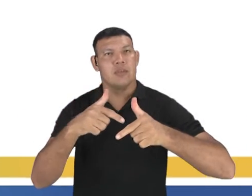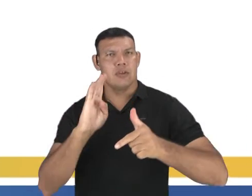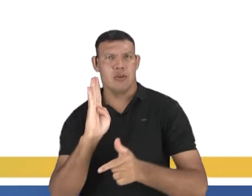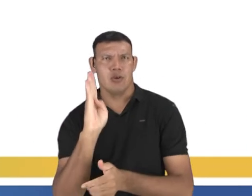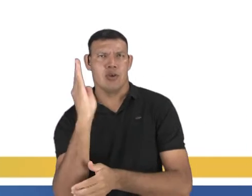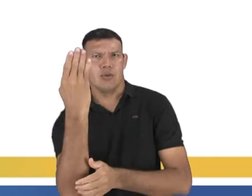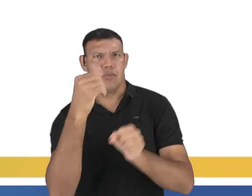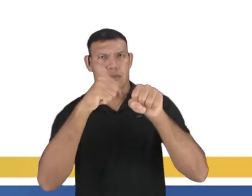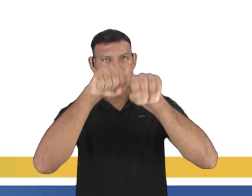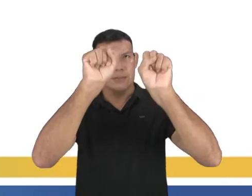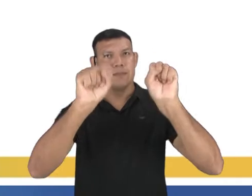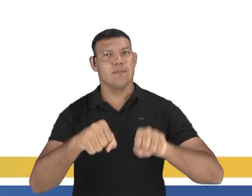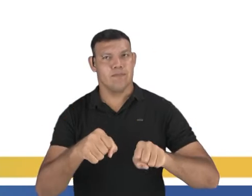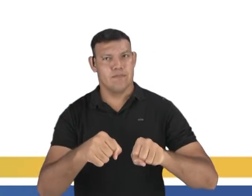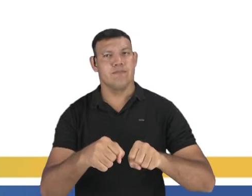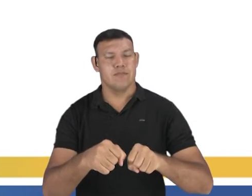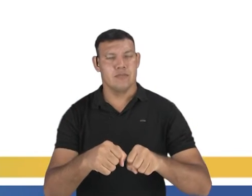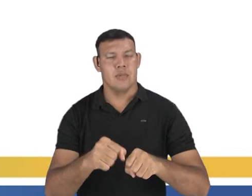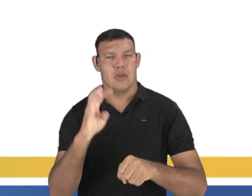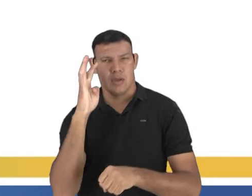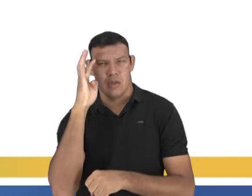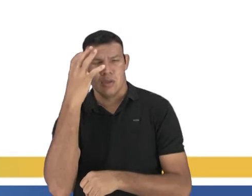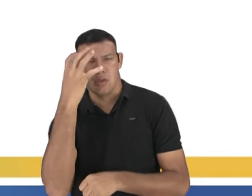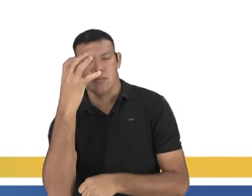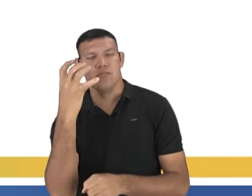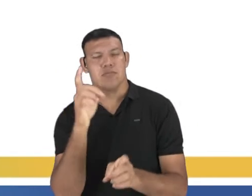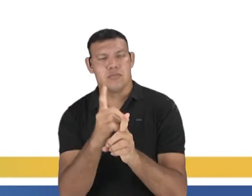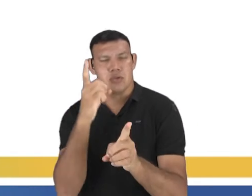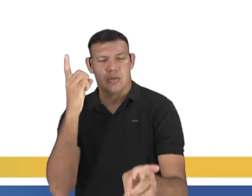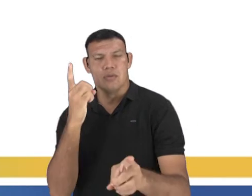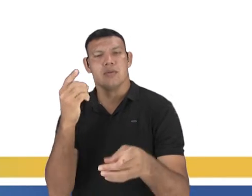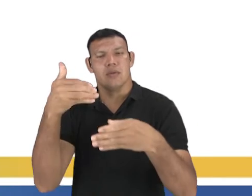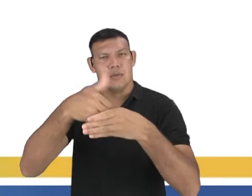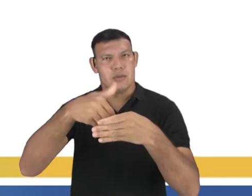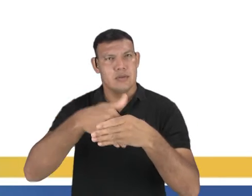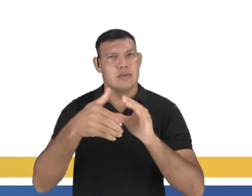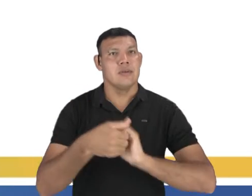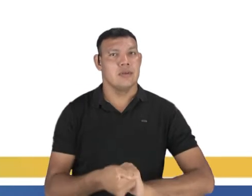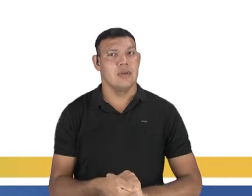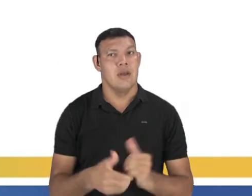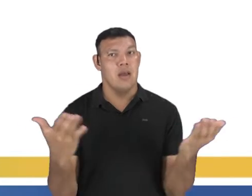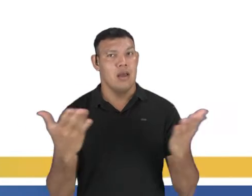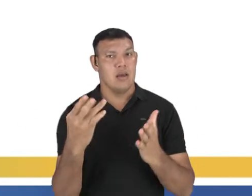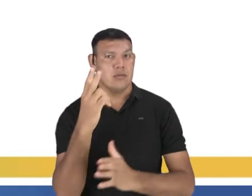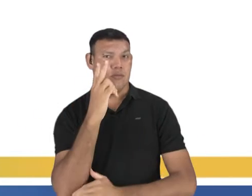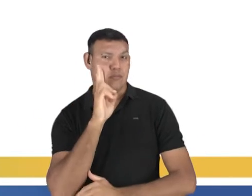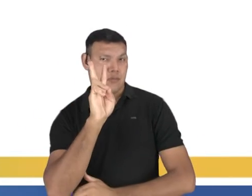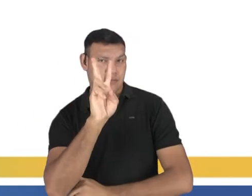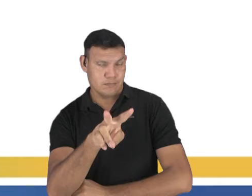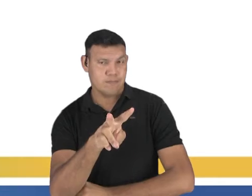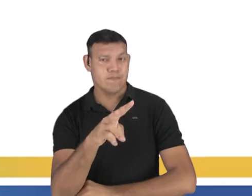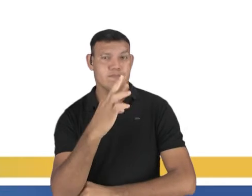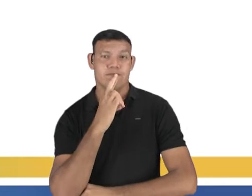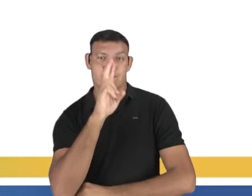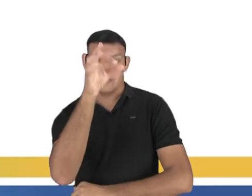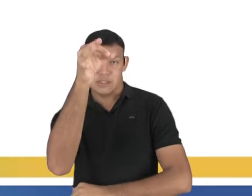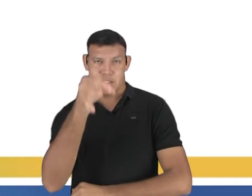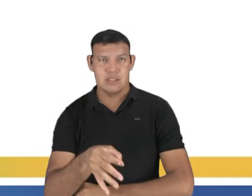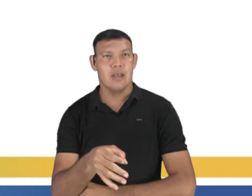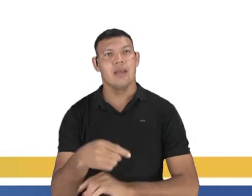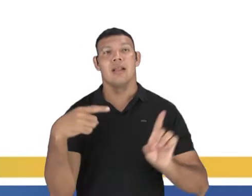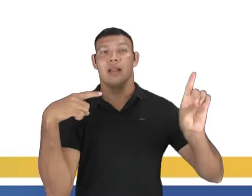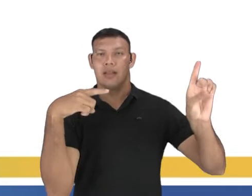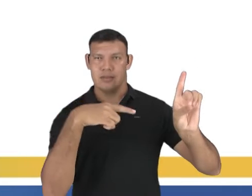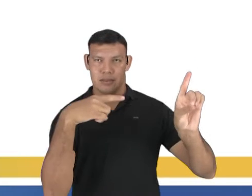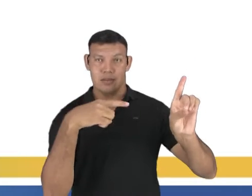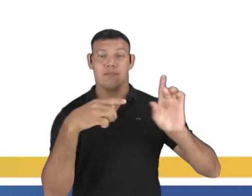fraudes sistemáticas nas apurações. Vamos visualizar a alternativa correta, expressa na alternativa